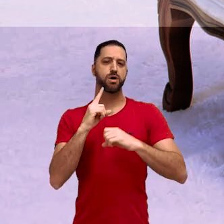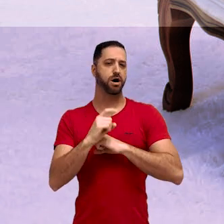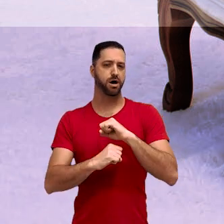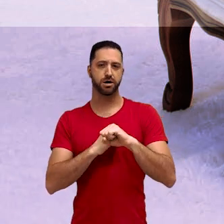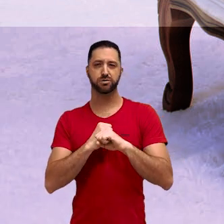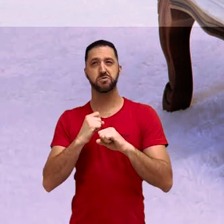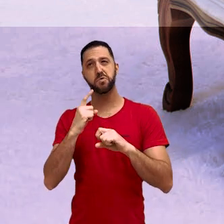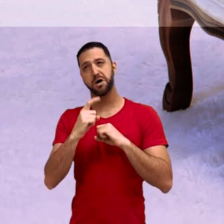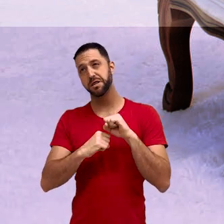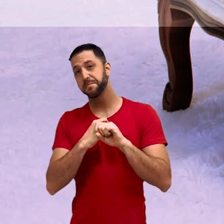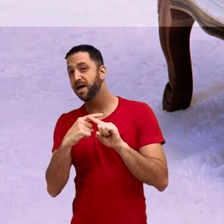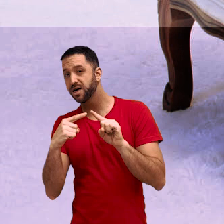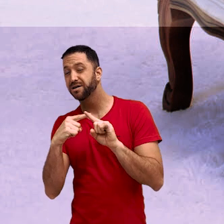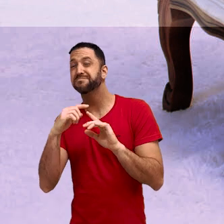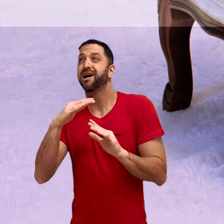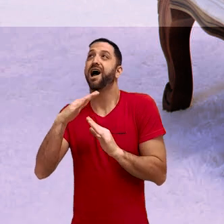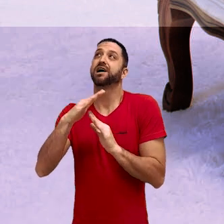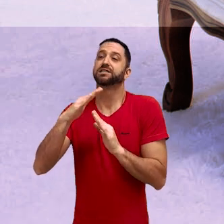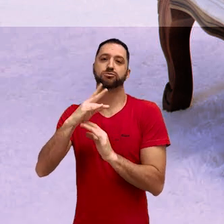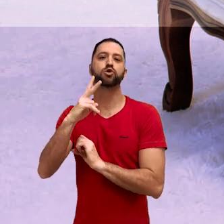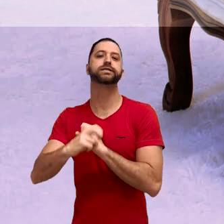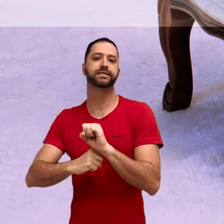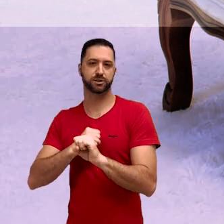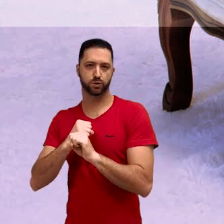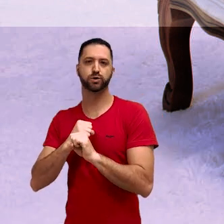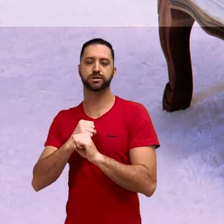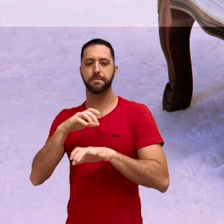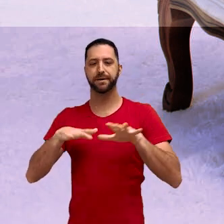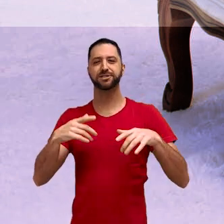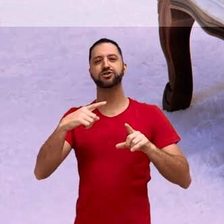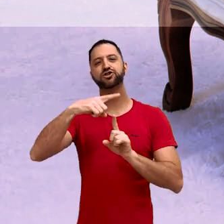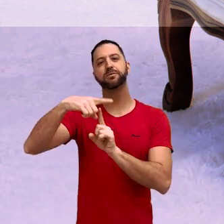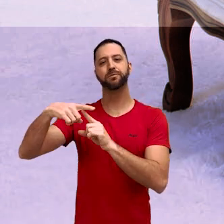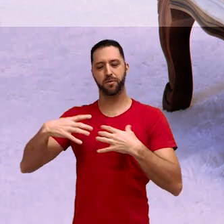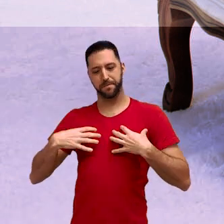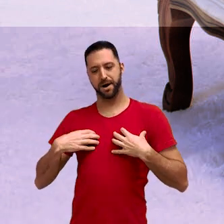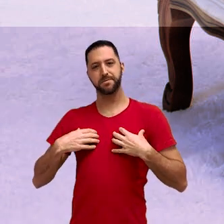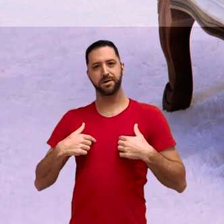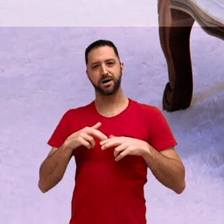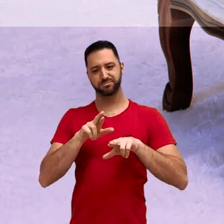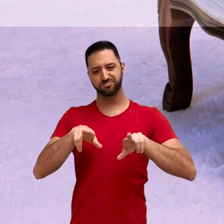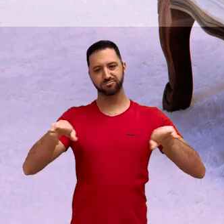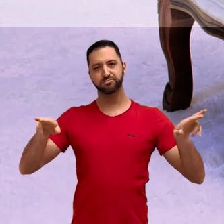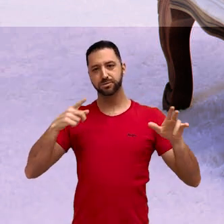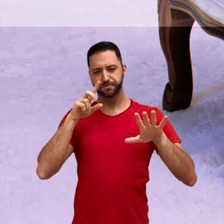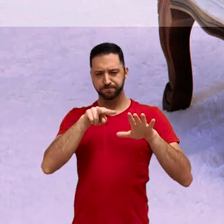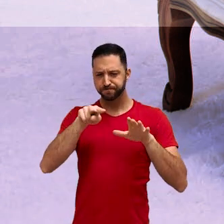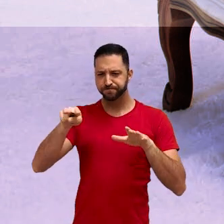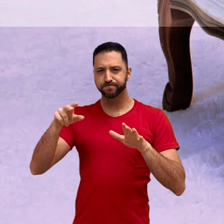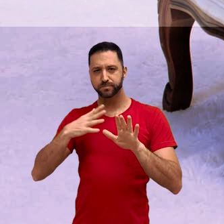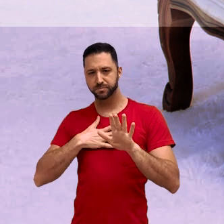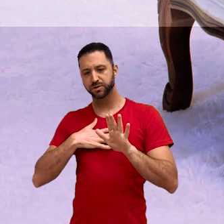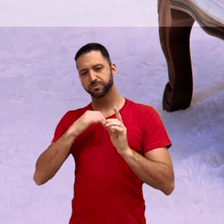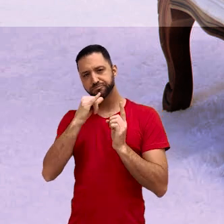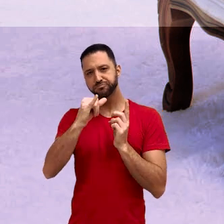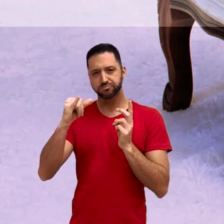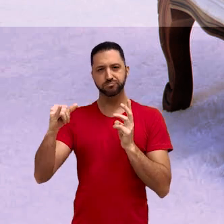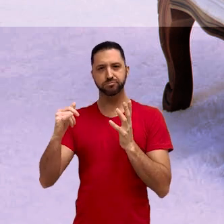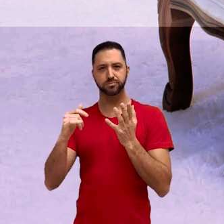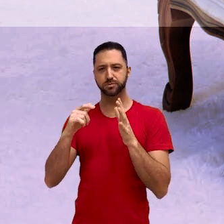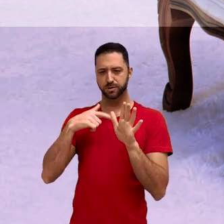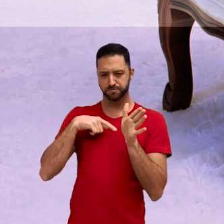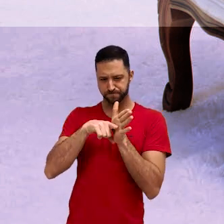Entre 1 ano, 1 ano e meio, no máximo 2 anos, dependendo da mama, eu coloco dentro do meu protocolo, dentro do meu